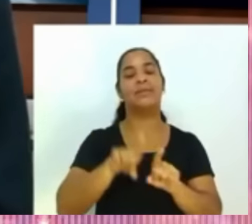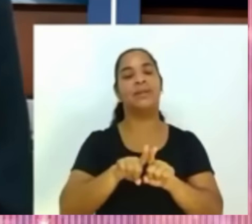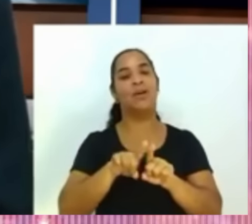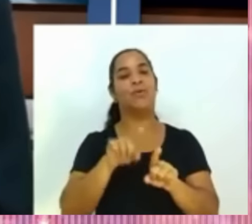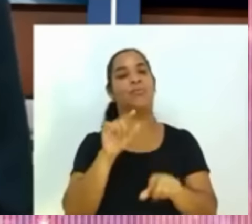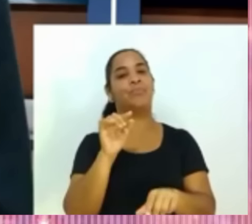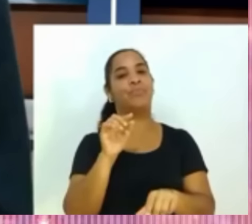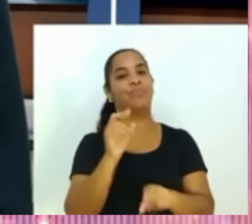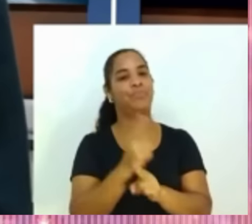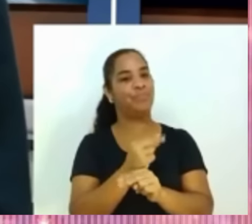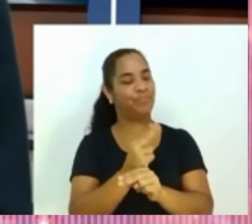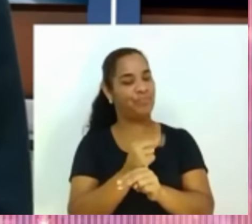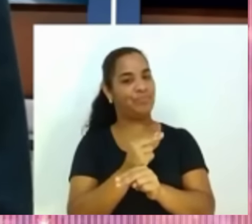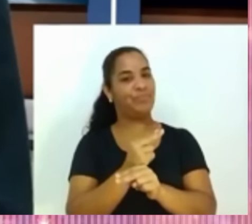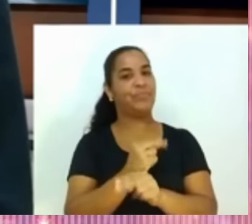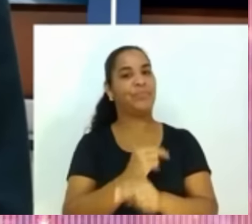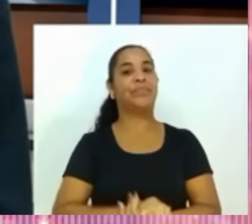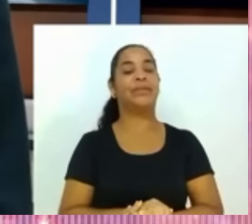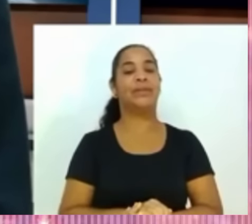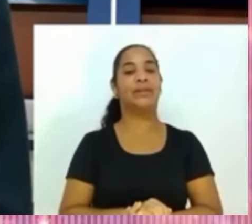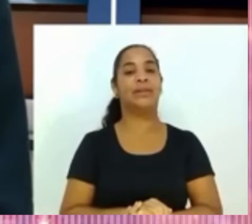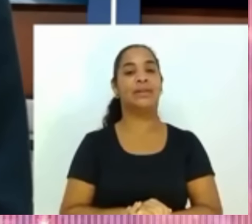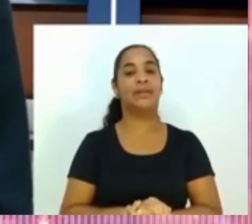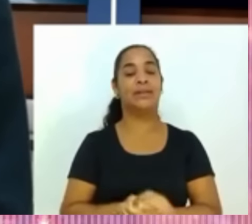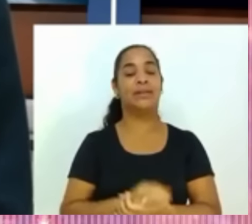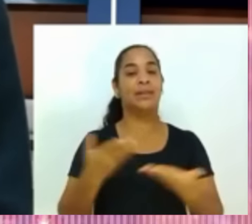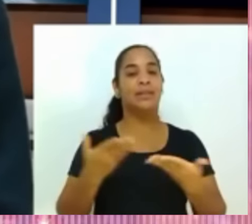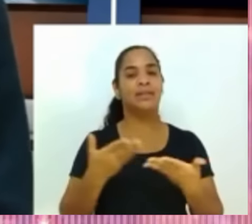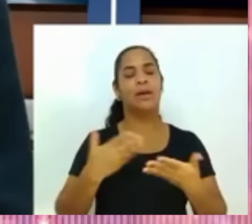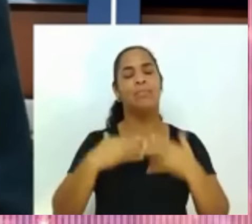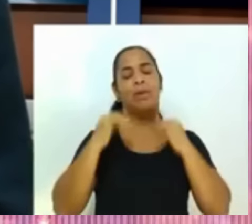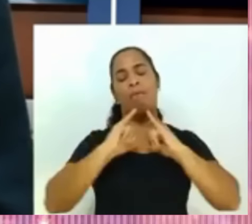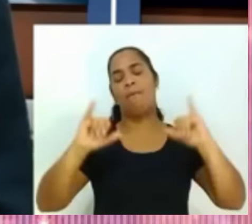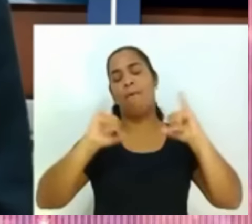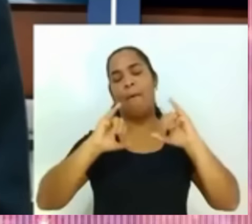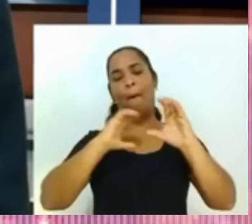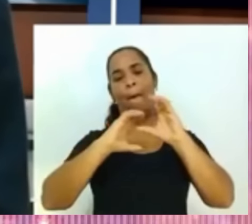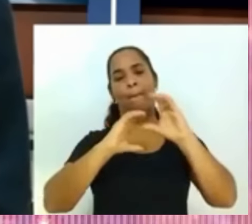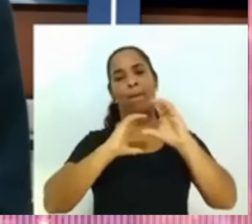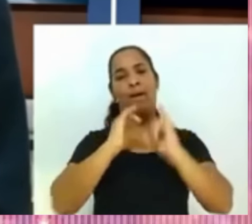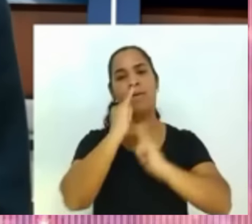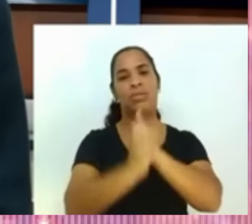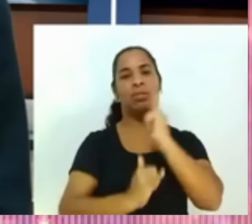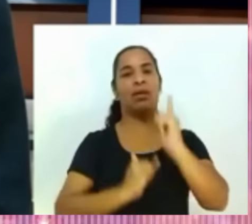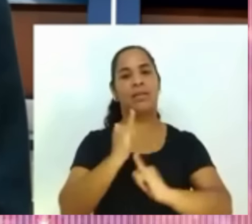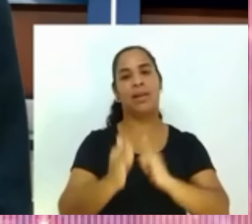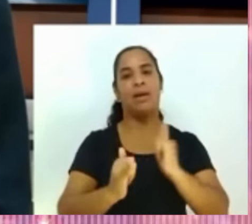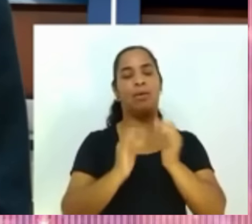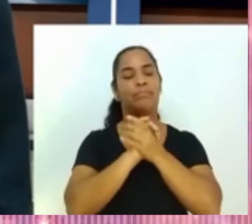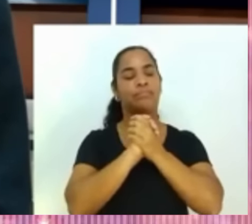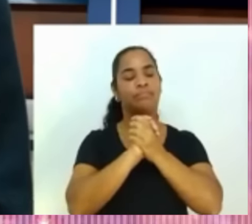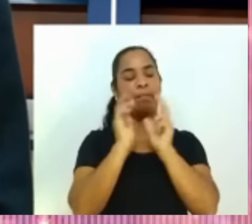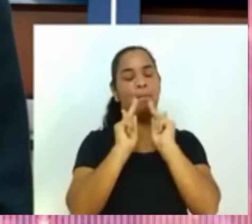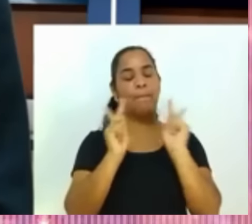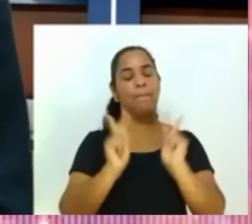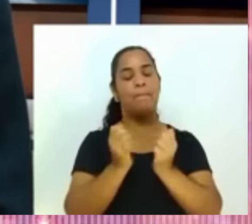brasileira e outros órgãos de comunicação virtual os nossos votos de